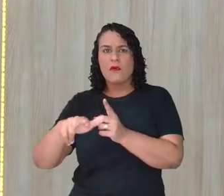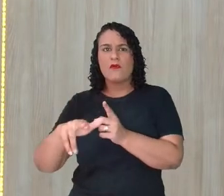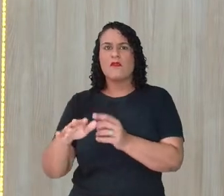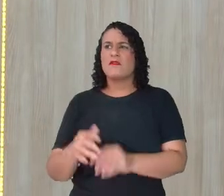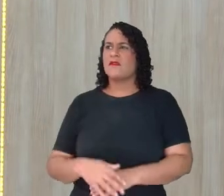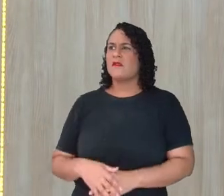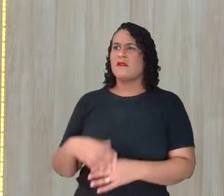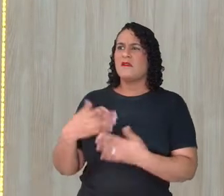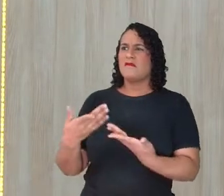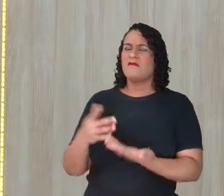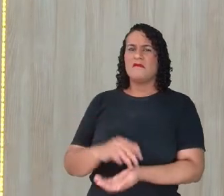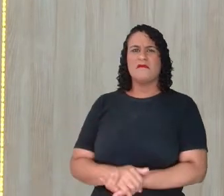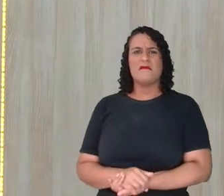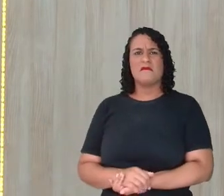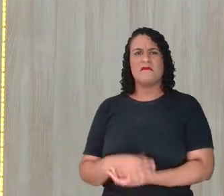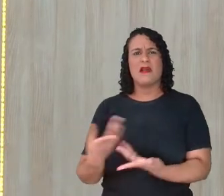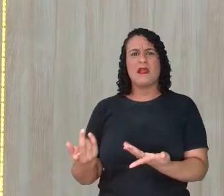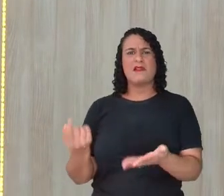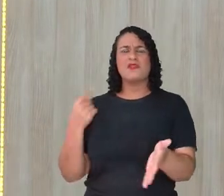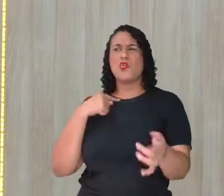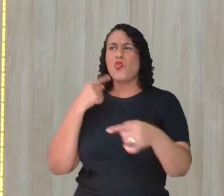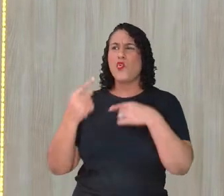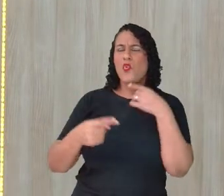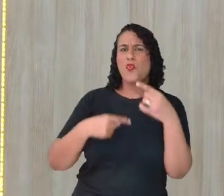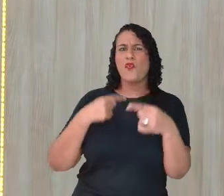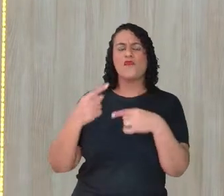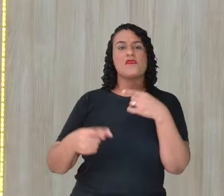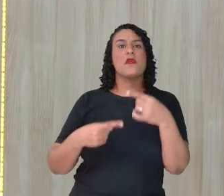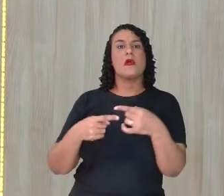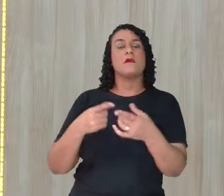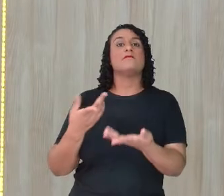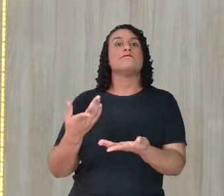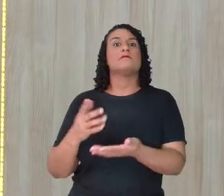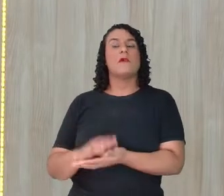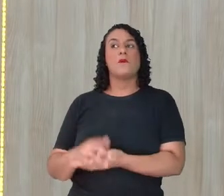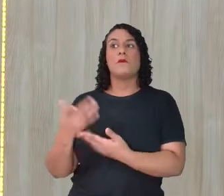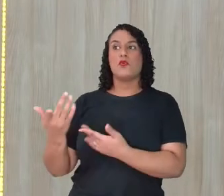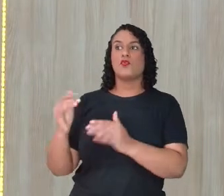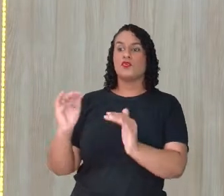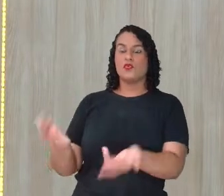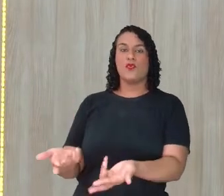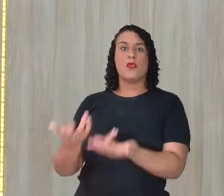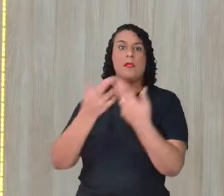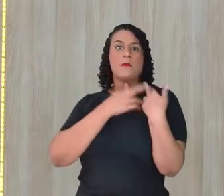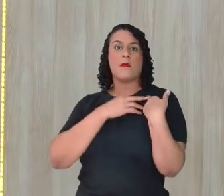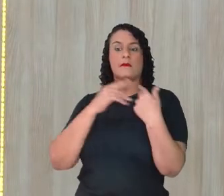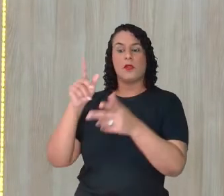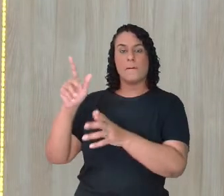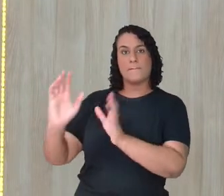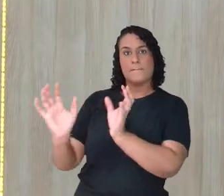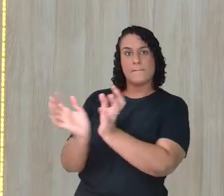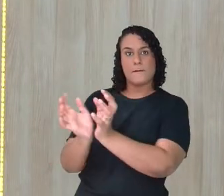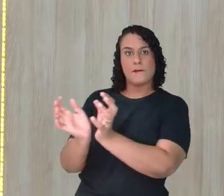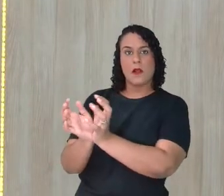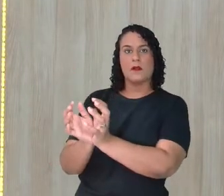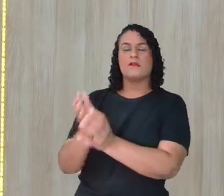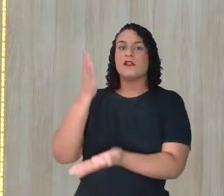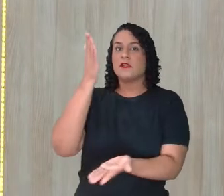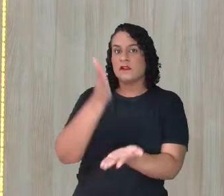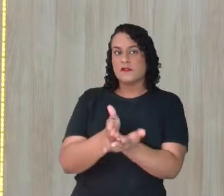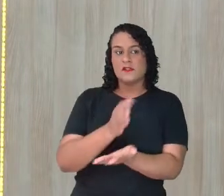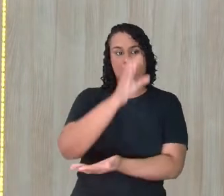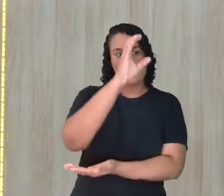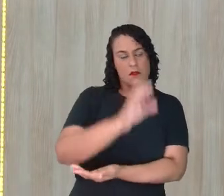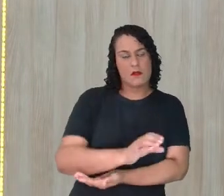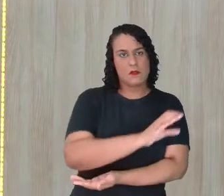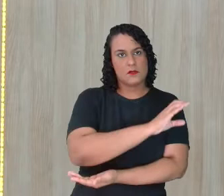da fé católica, e isso vai levar a uma cisão que vai gerar a divisão aí entre cristãos